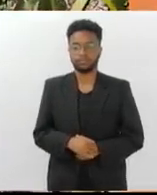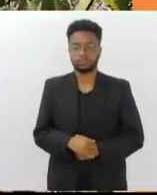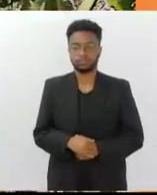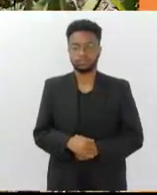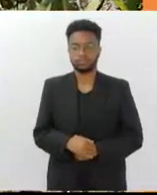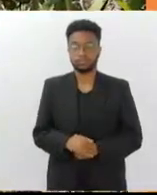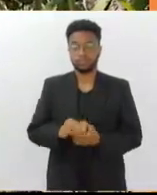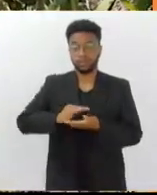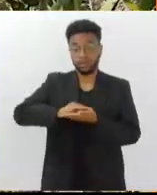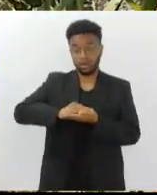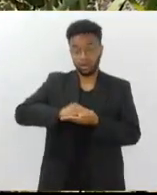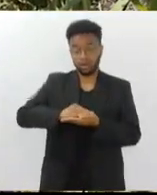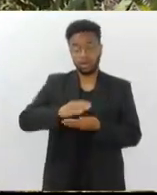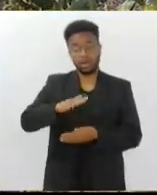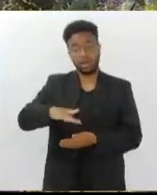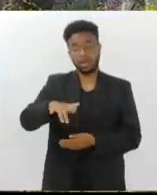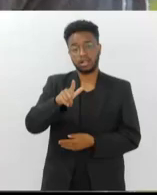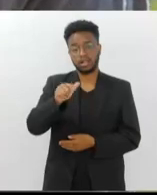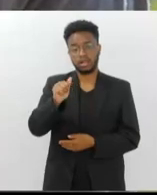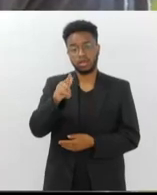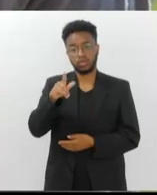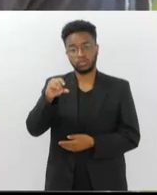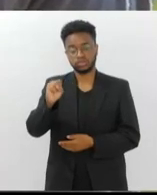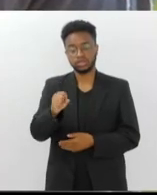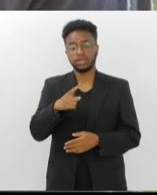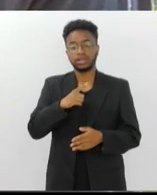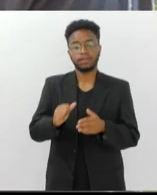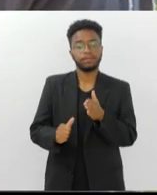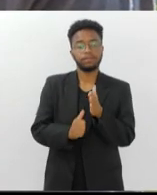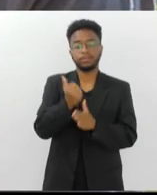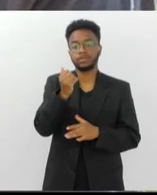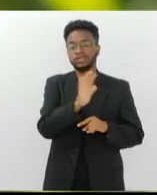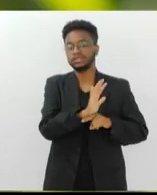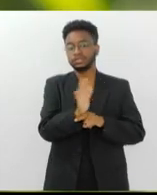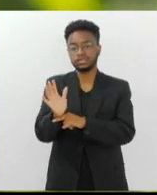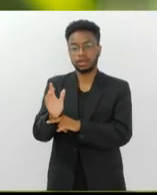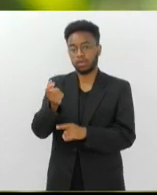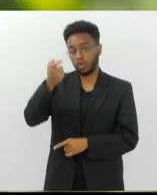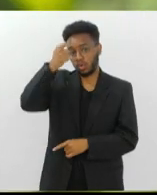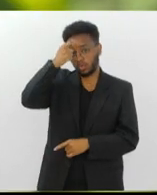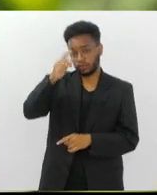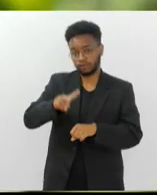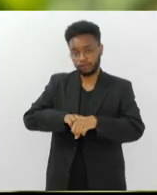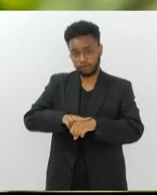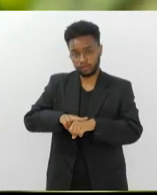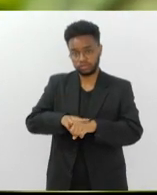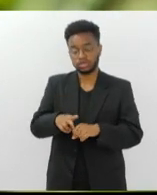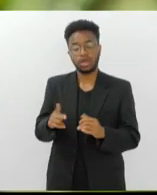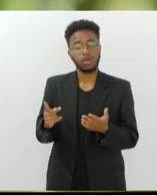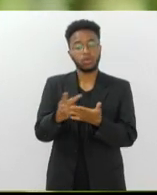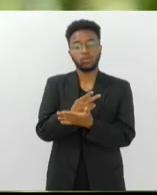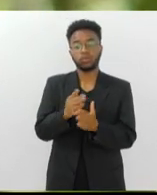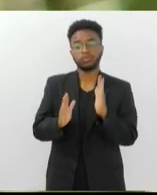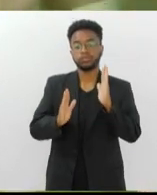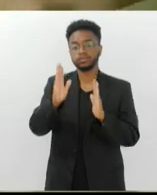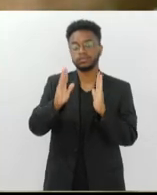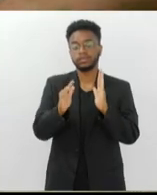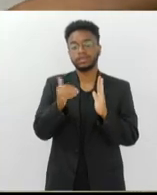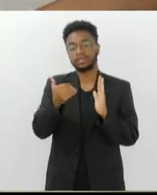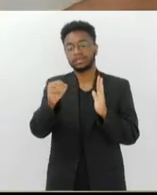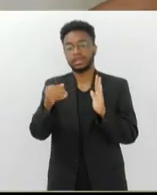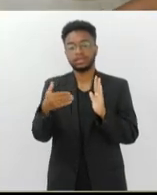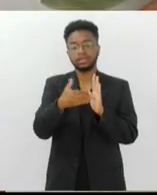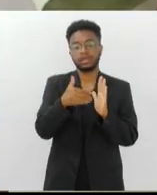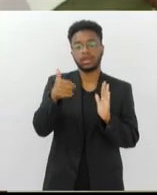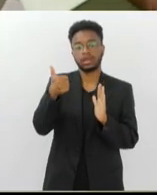Rio das Ostras, na região dos Lagos, vai ser palco da primeira edição do Cinema da Consciência Verde, que acontecerá entre os dias 10 e